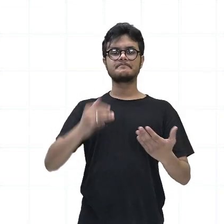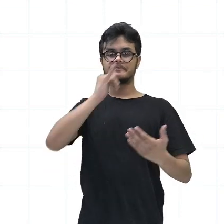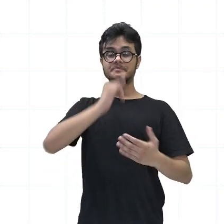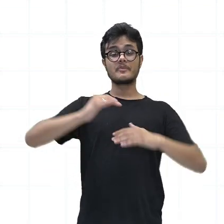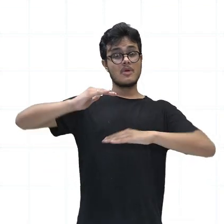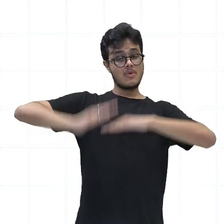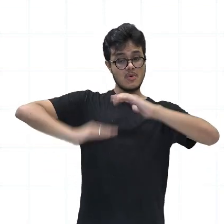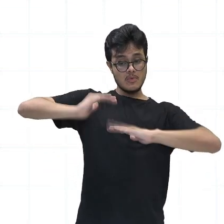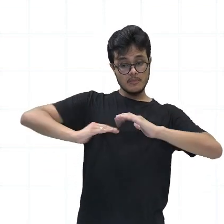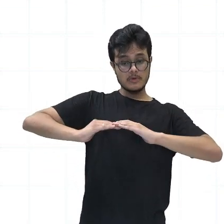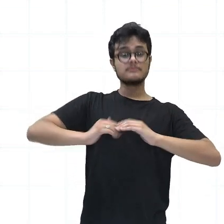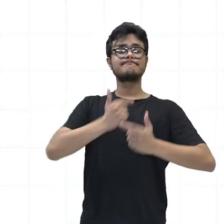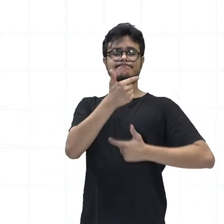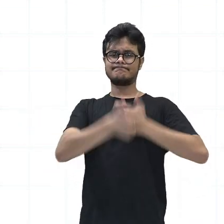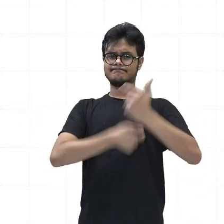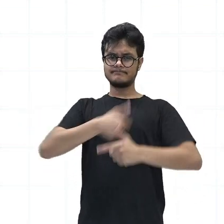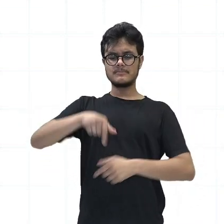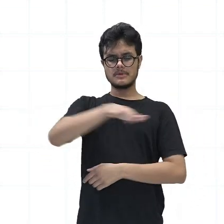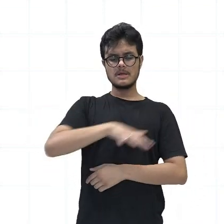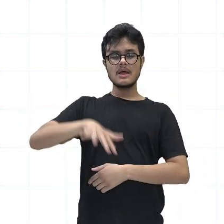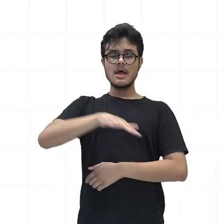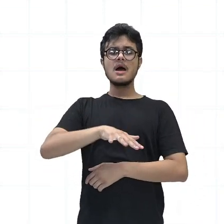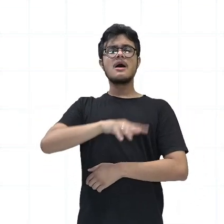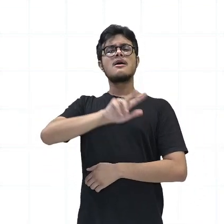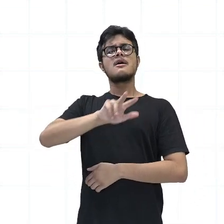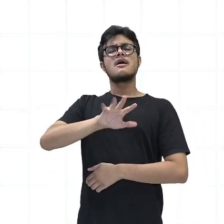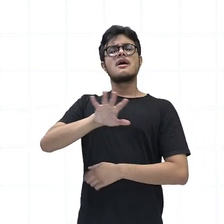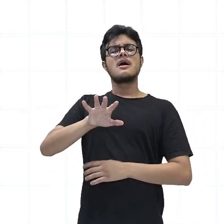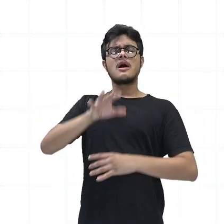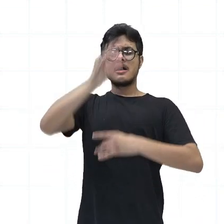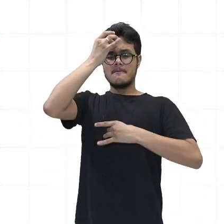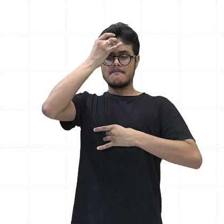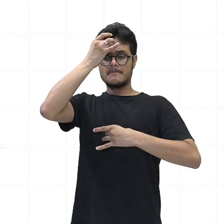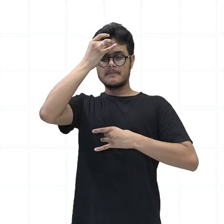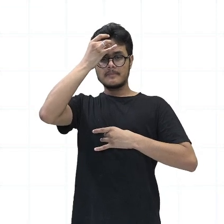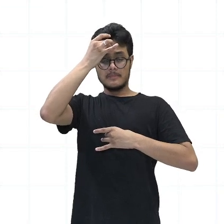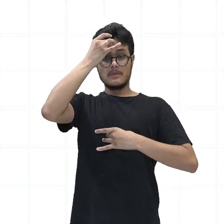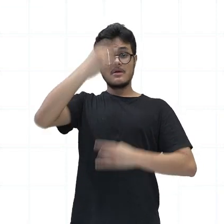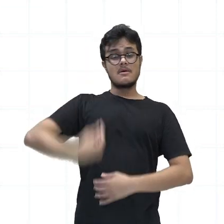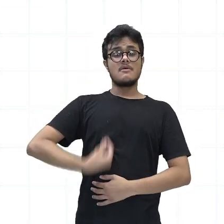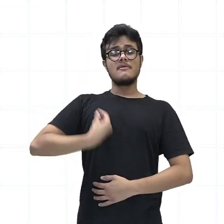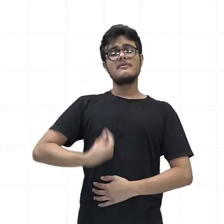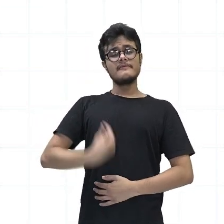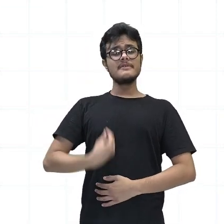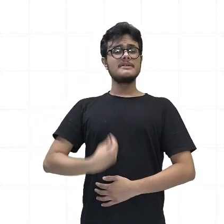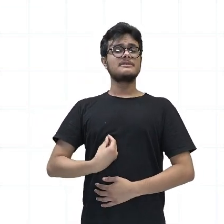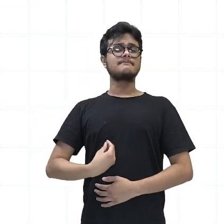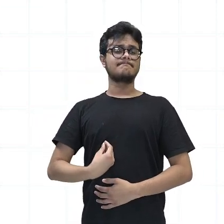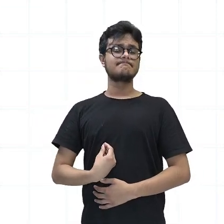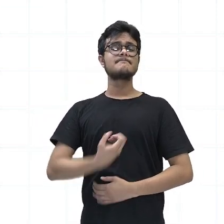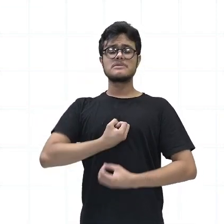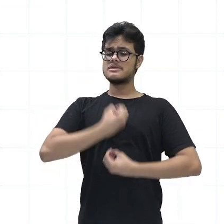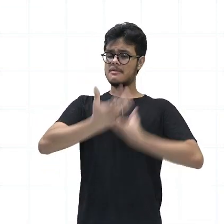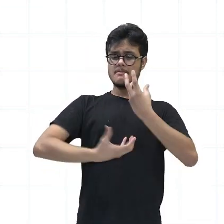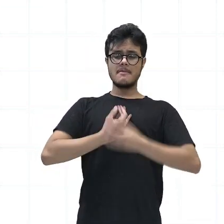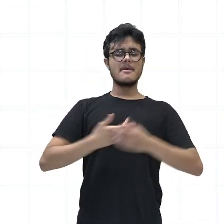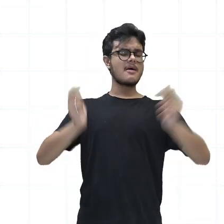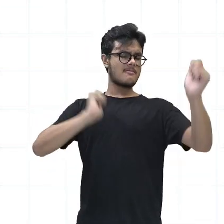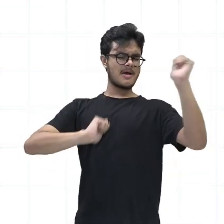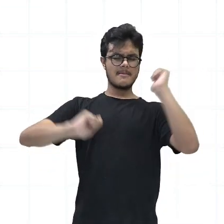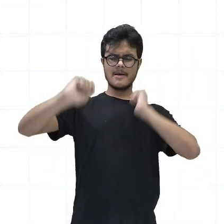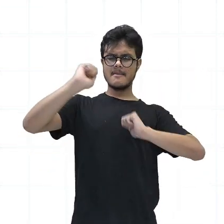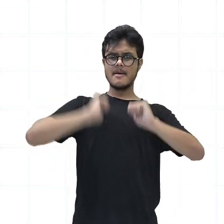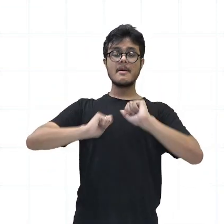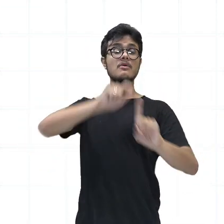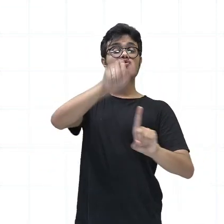desse contexto, através, né, da atuação, os atores dão vida aos personagens. Olha só, daqui